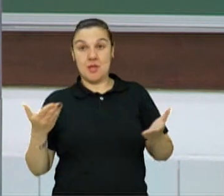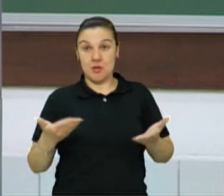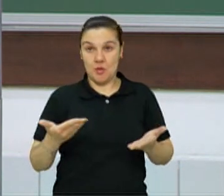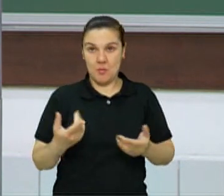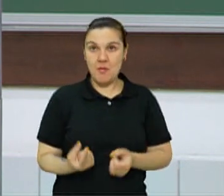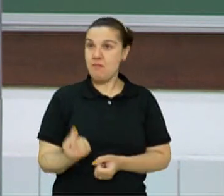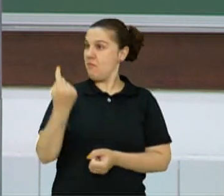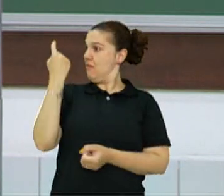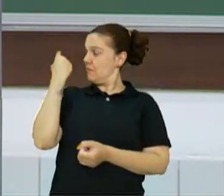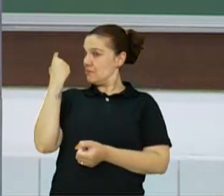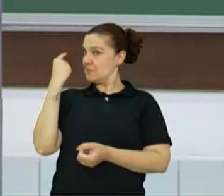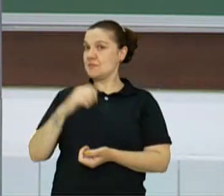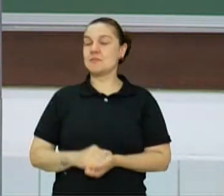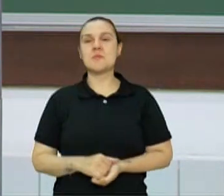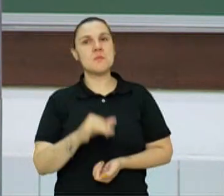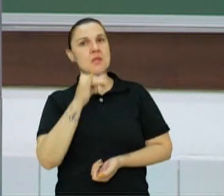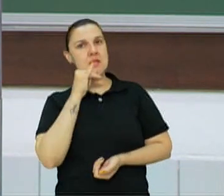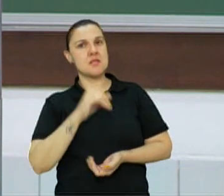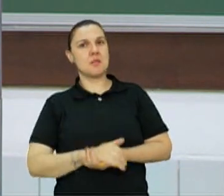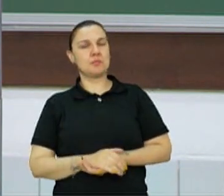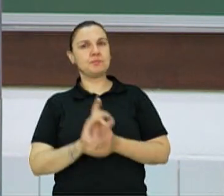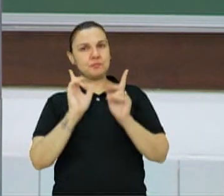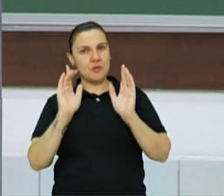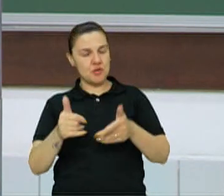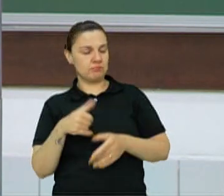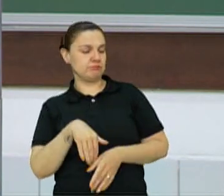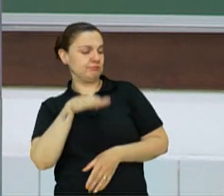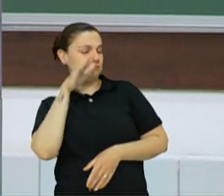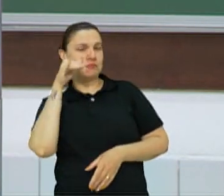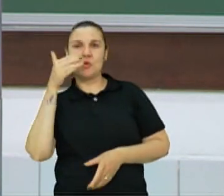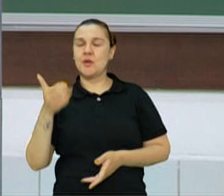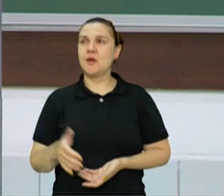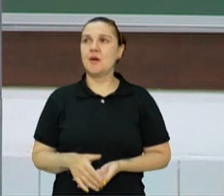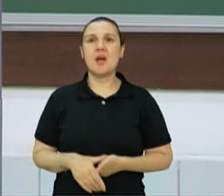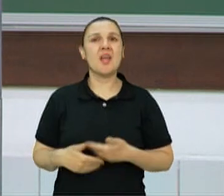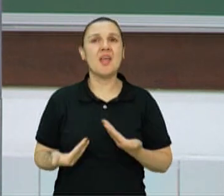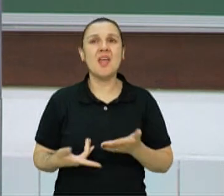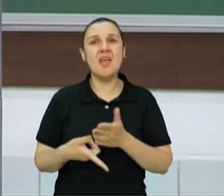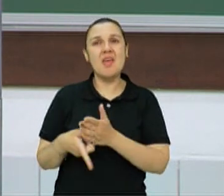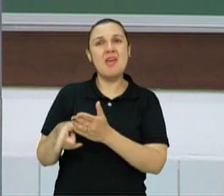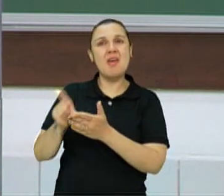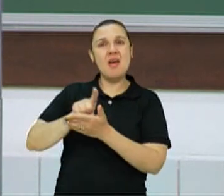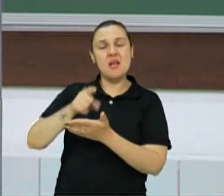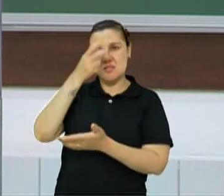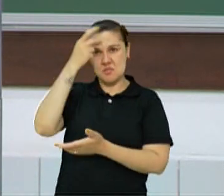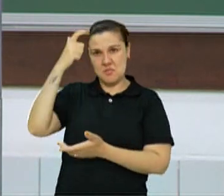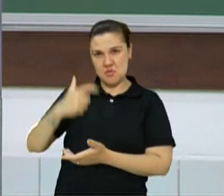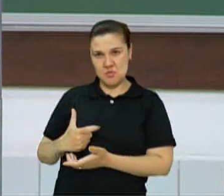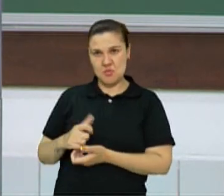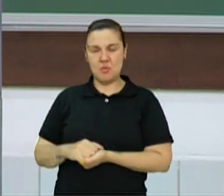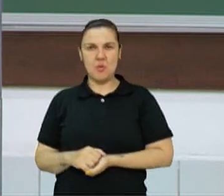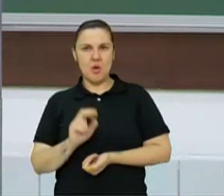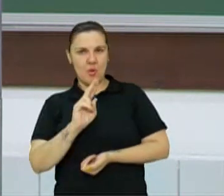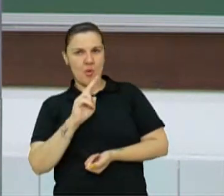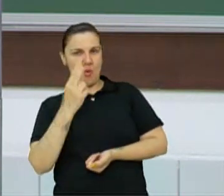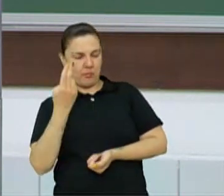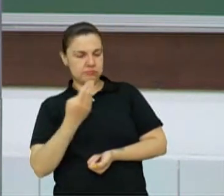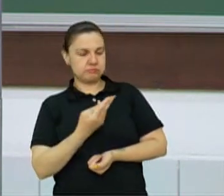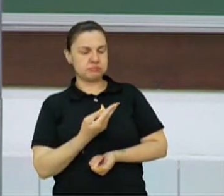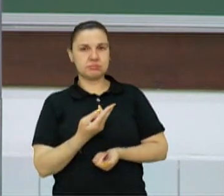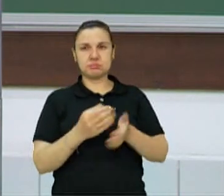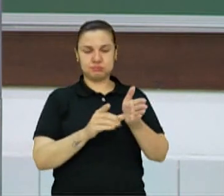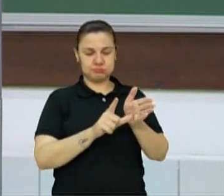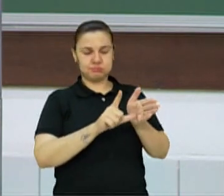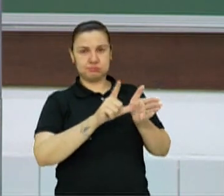seres que já existiram. Por exemplo, já tiveram curiosidade alguma vez de saber quem foi o ancestral do ser humano? Ou quem foram os ancestrais